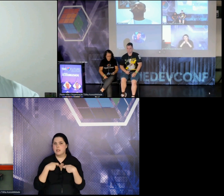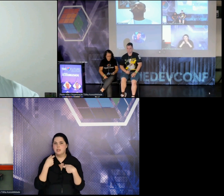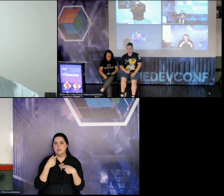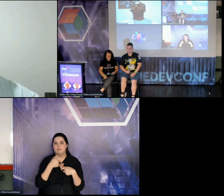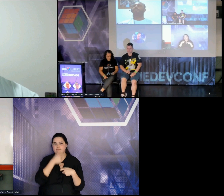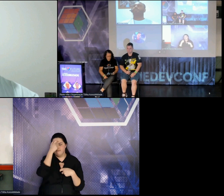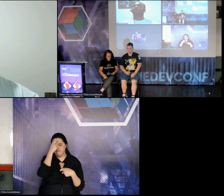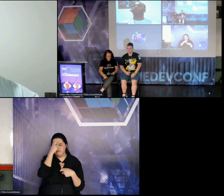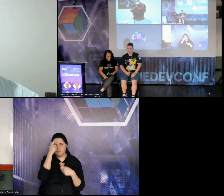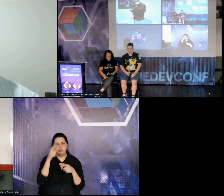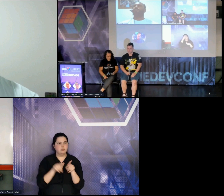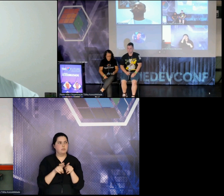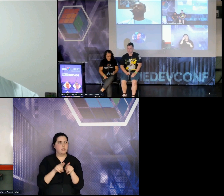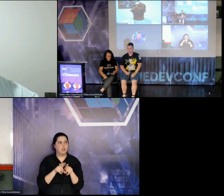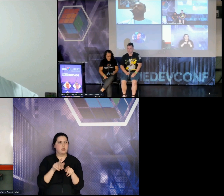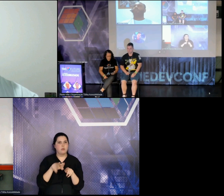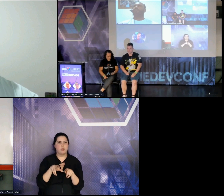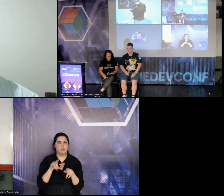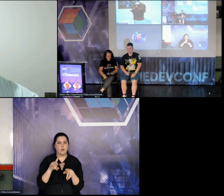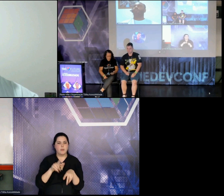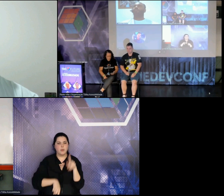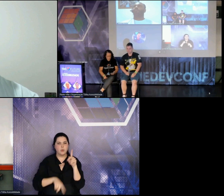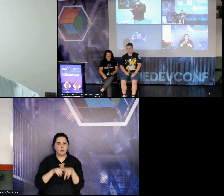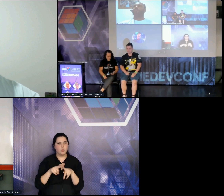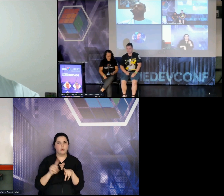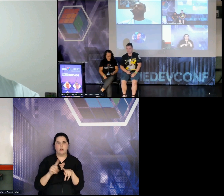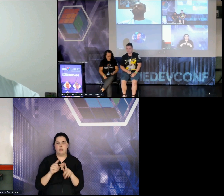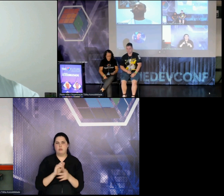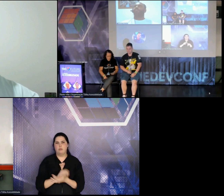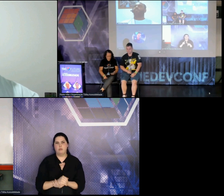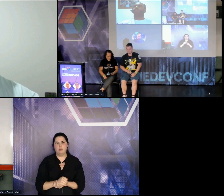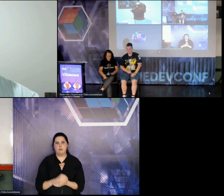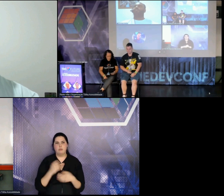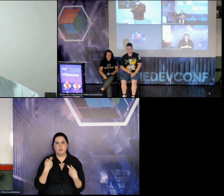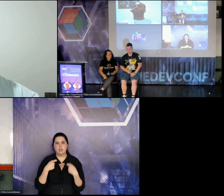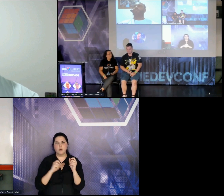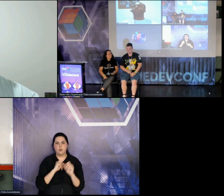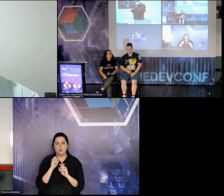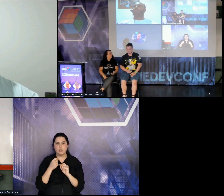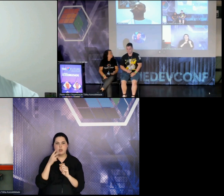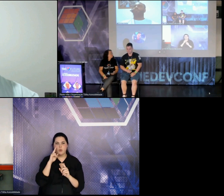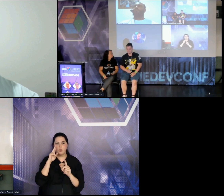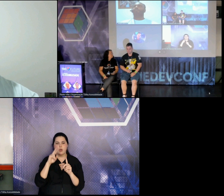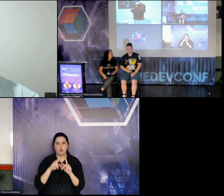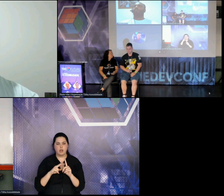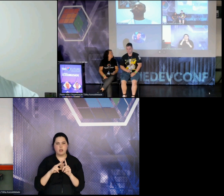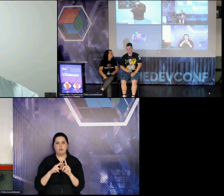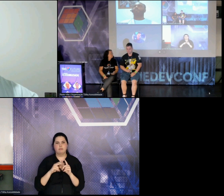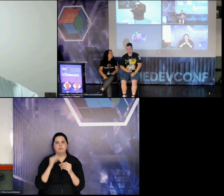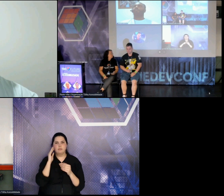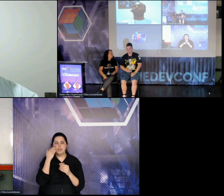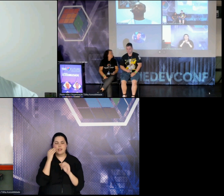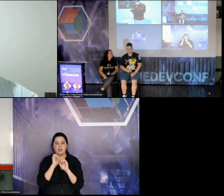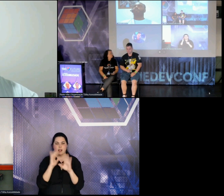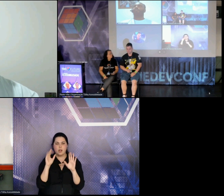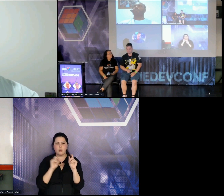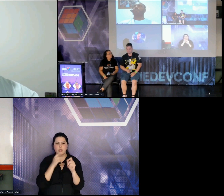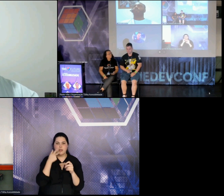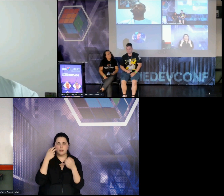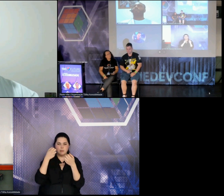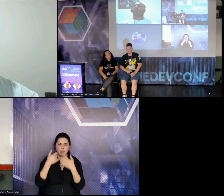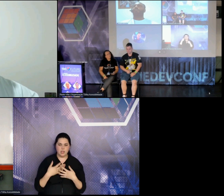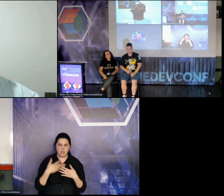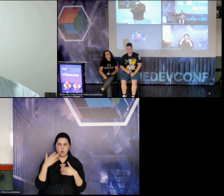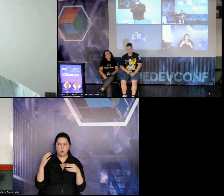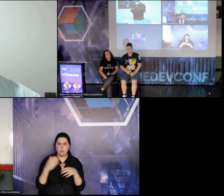que colocar um produto só por colocar esse produto em produção, a gente precisa olhar para aquilo que a gente vem falando, né, para o todo, quem